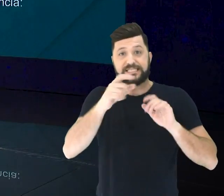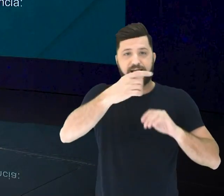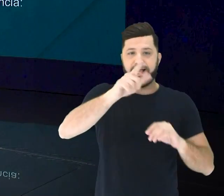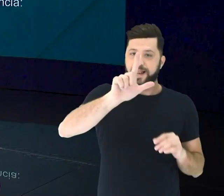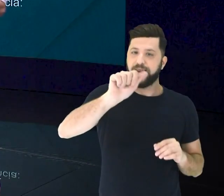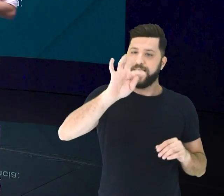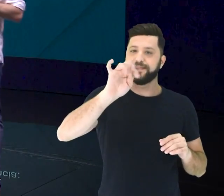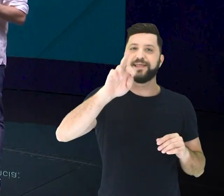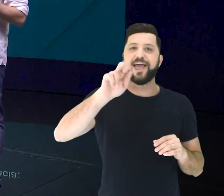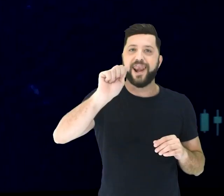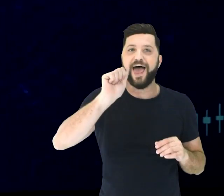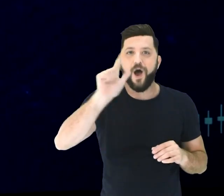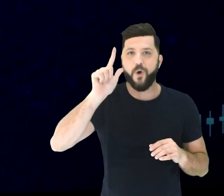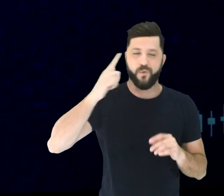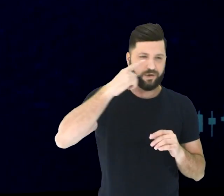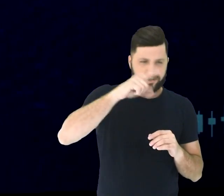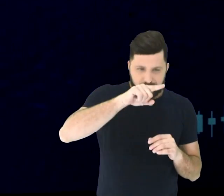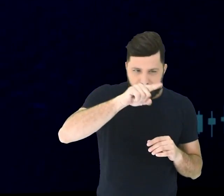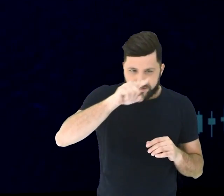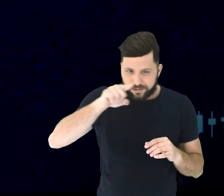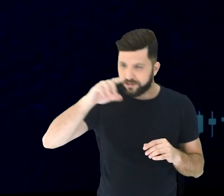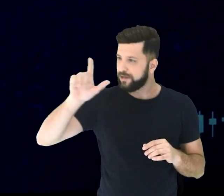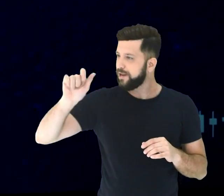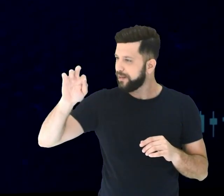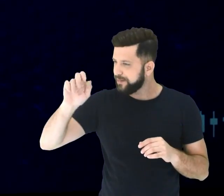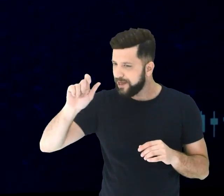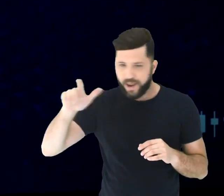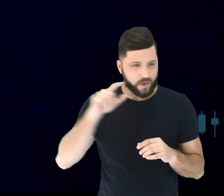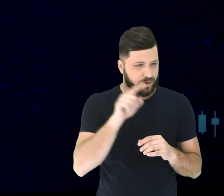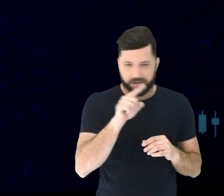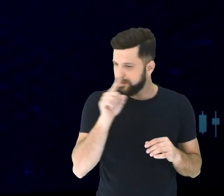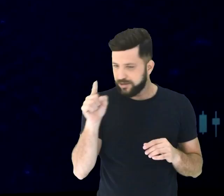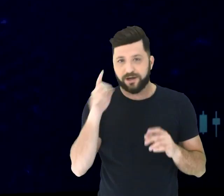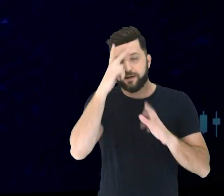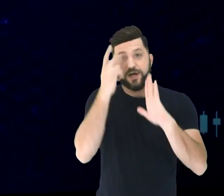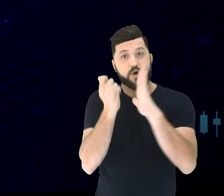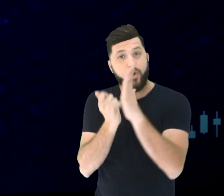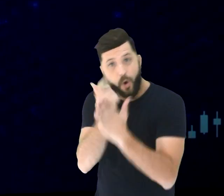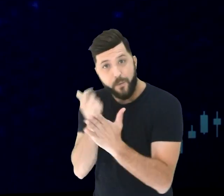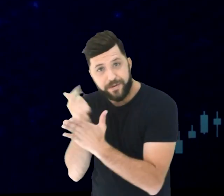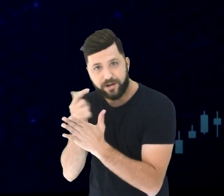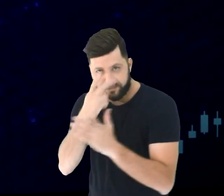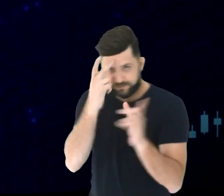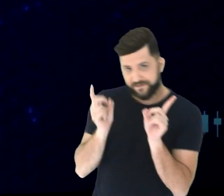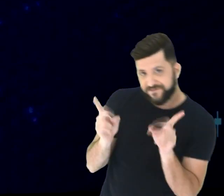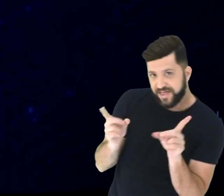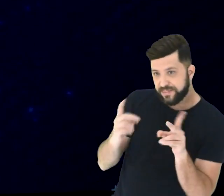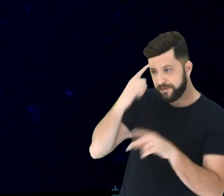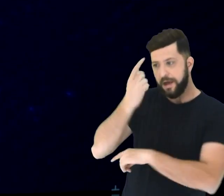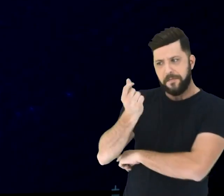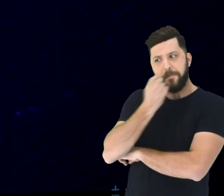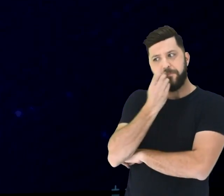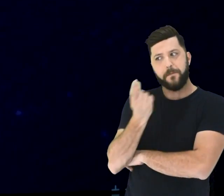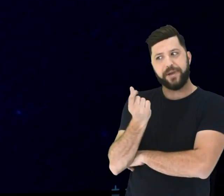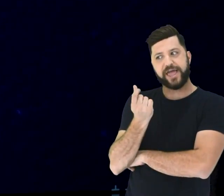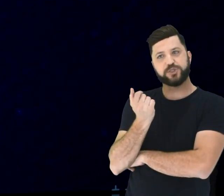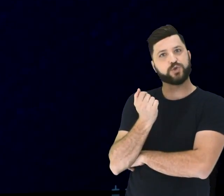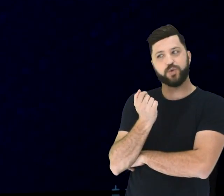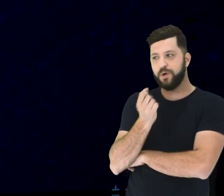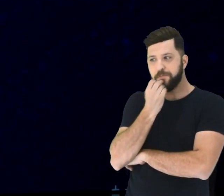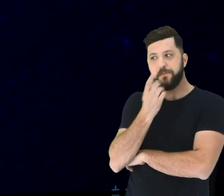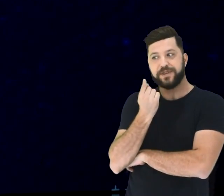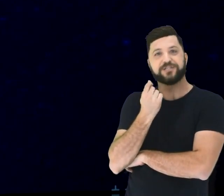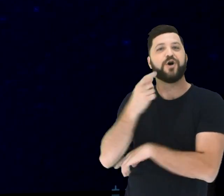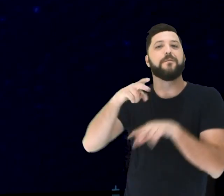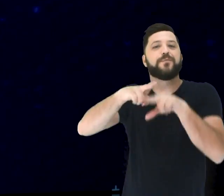que tanto os pães que estão atuando na compra quantos quantos planos que estão atuando na venda julgam aquele preço como preço interessante é por isso que o